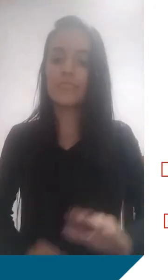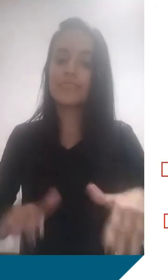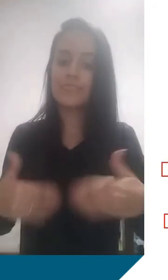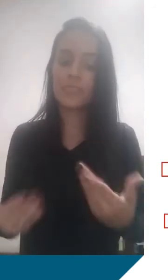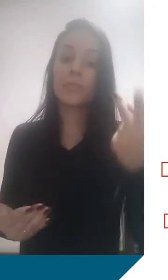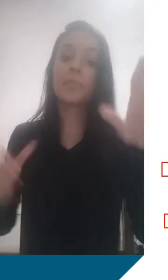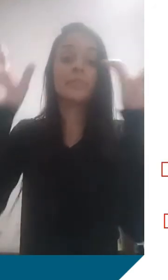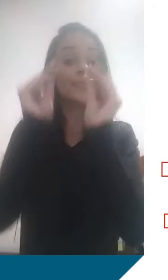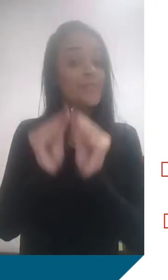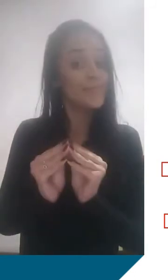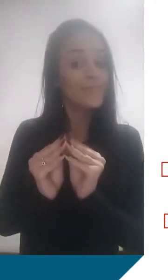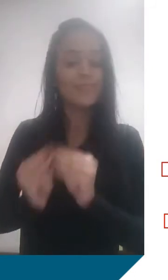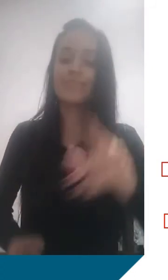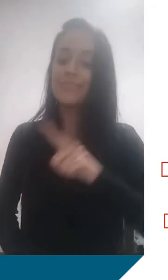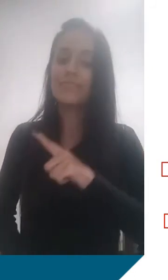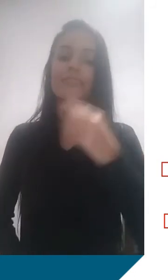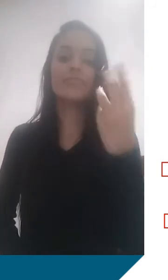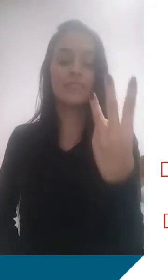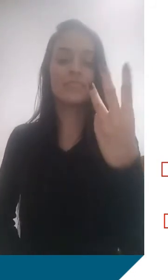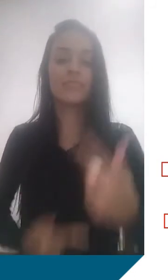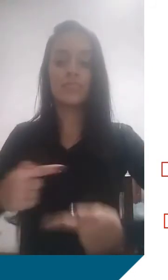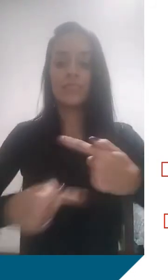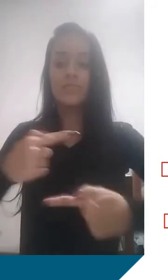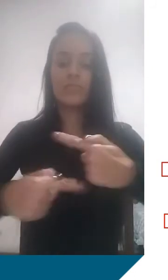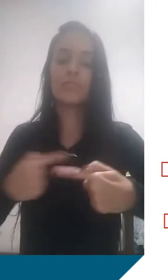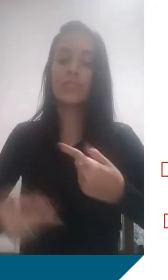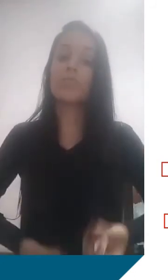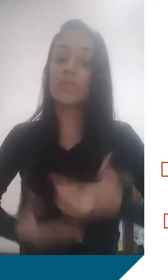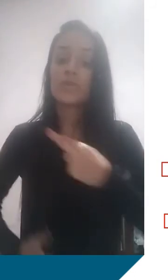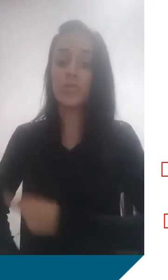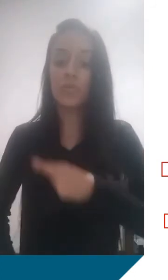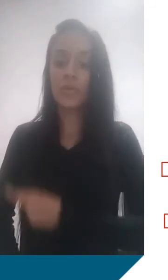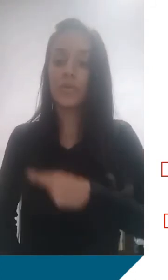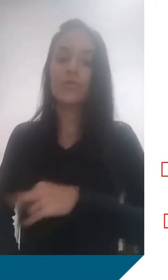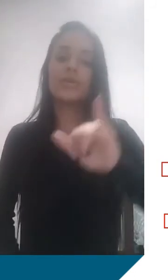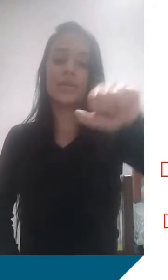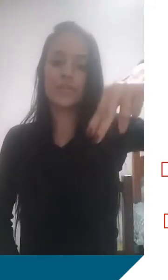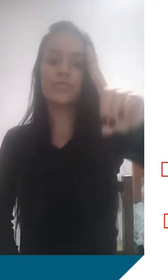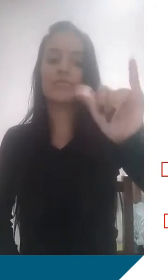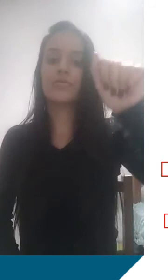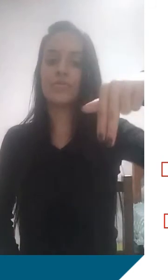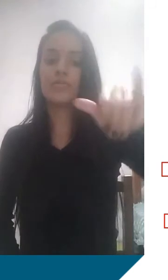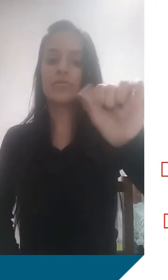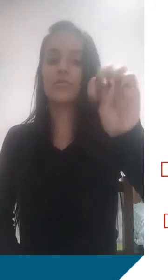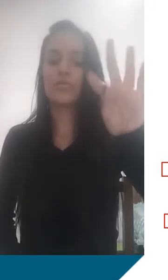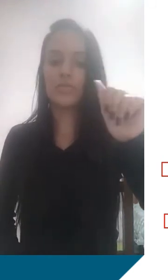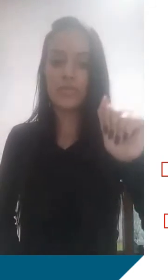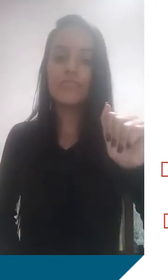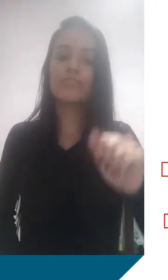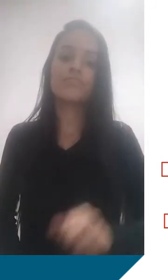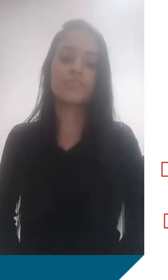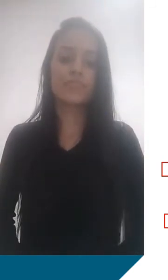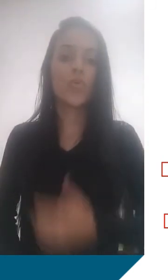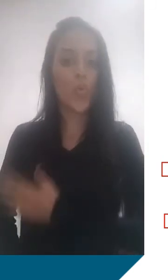Enfim, resumindo, temos três gerações da poesia romântica: a indianista ou nacionalista, com a idealização da pátria,